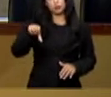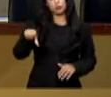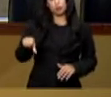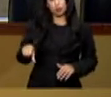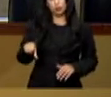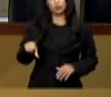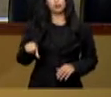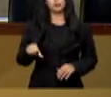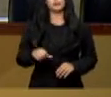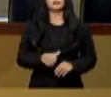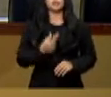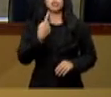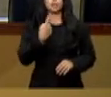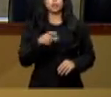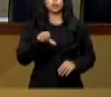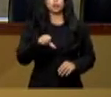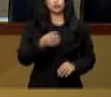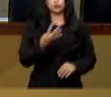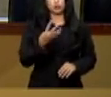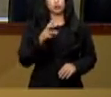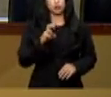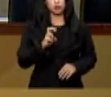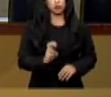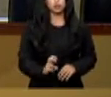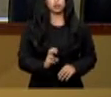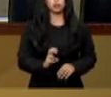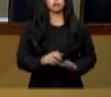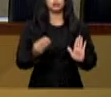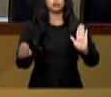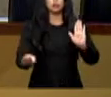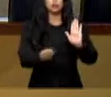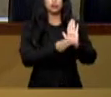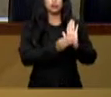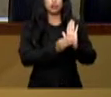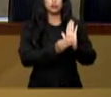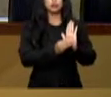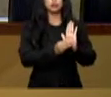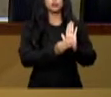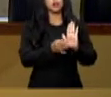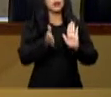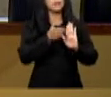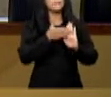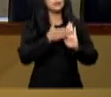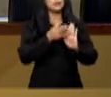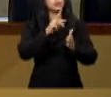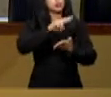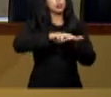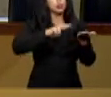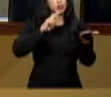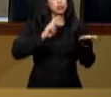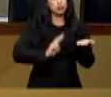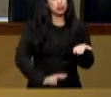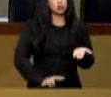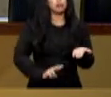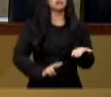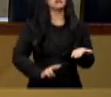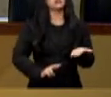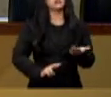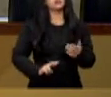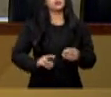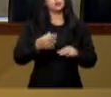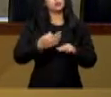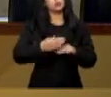5659 e 1945, nos termos propostos pelo redator do acórdão,